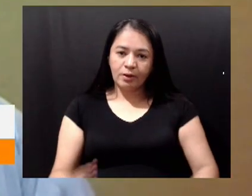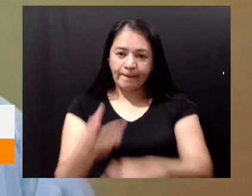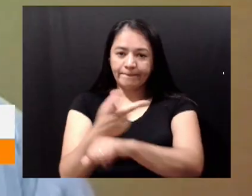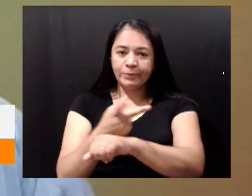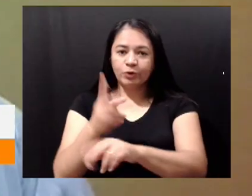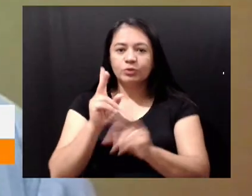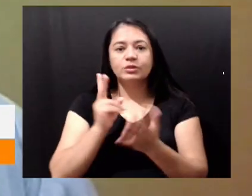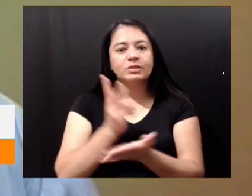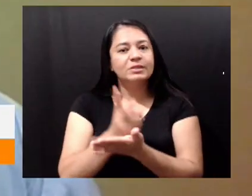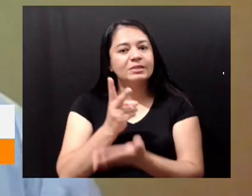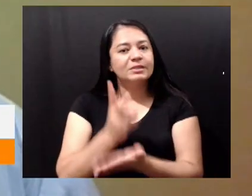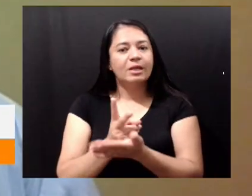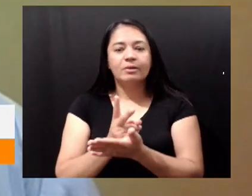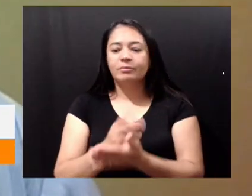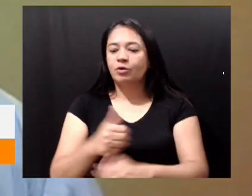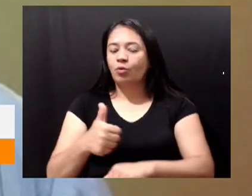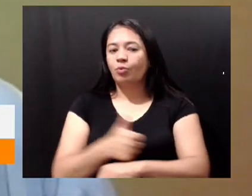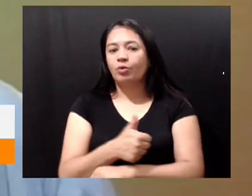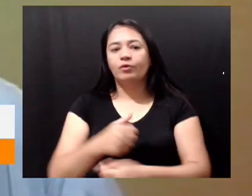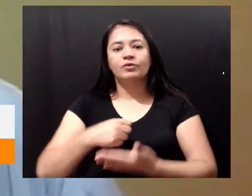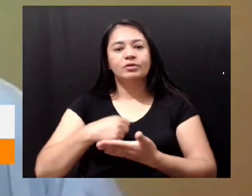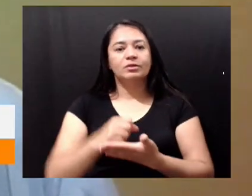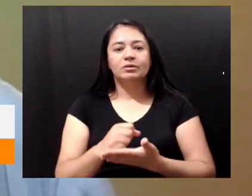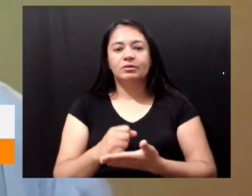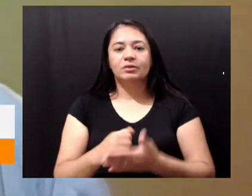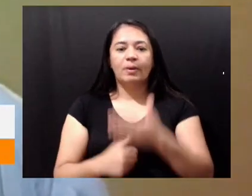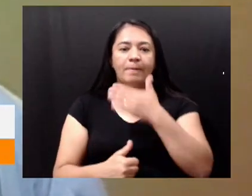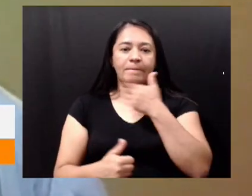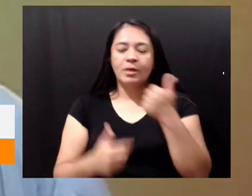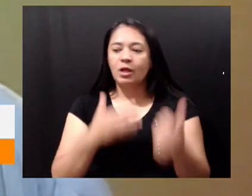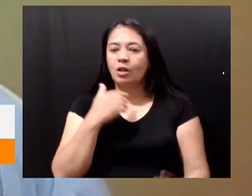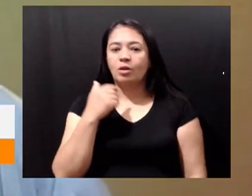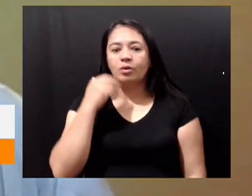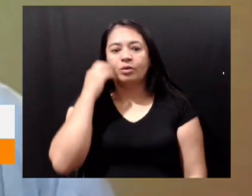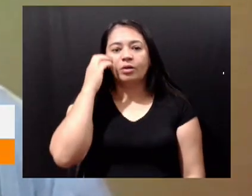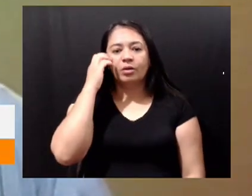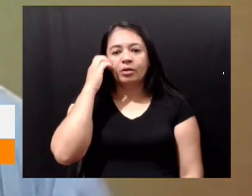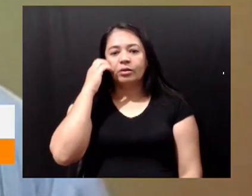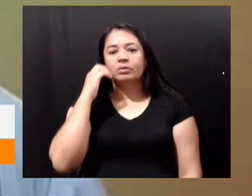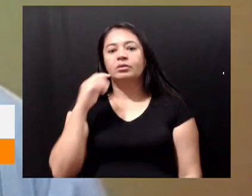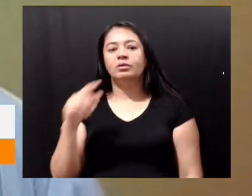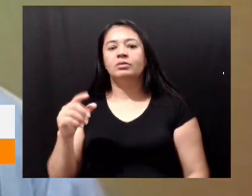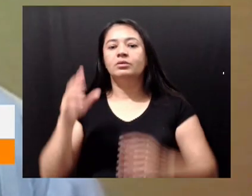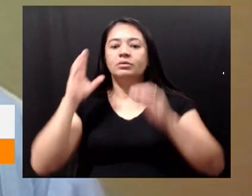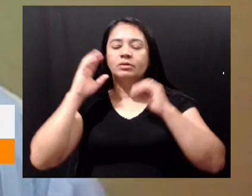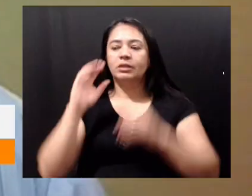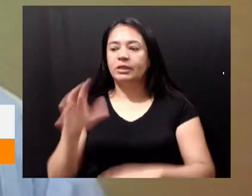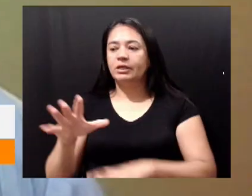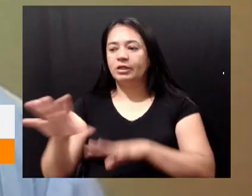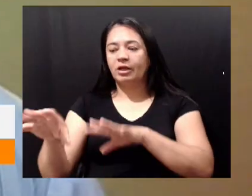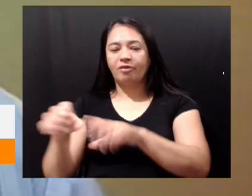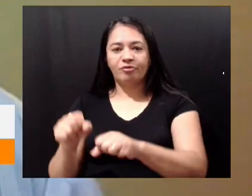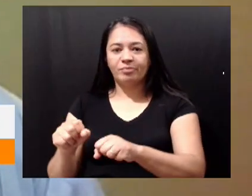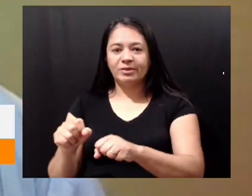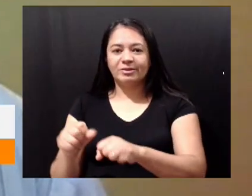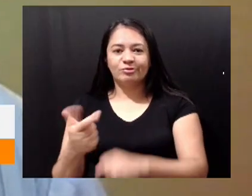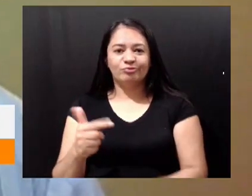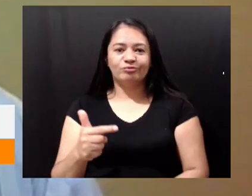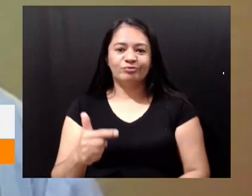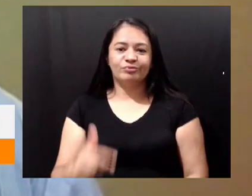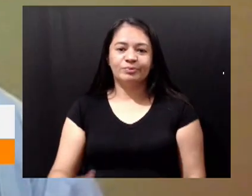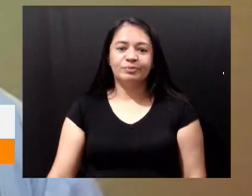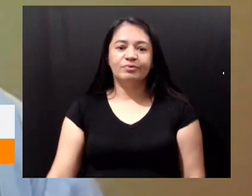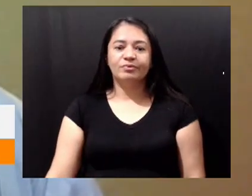na farmácia. Por melhor boa intenção que tenha o balconista, ele não tem a formação, né, que tem o farmacêutico. E detalhe,